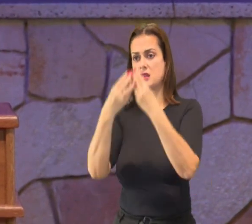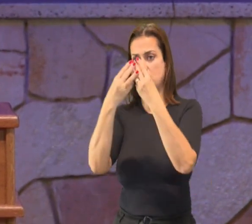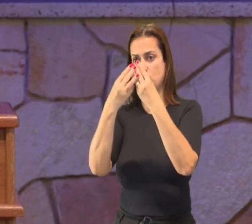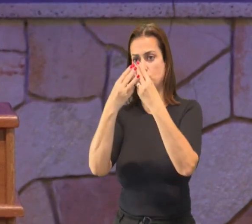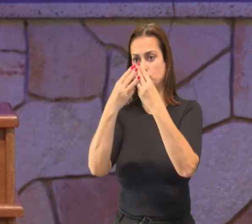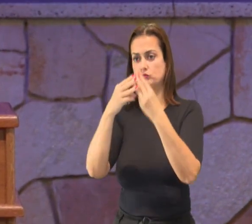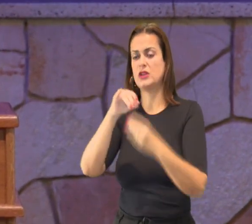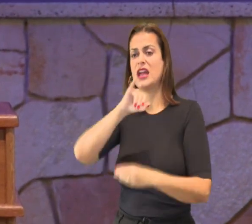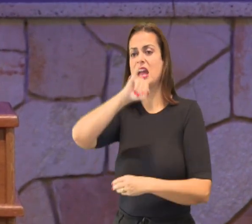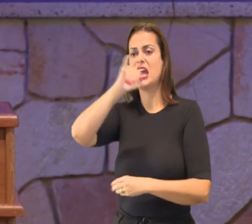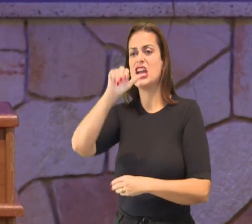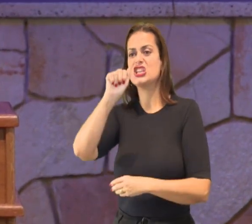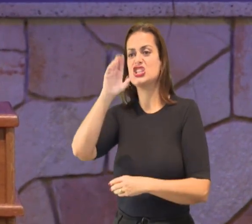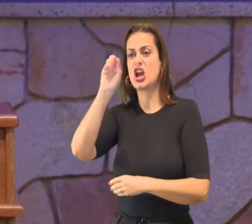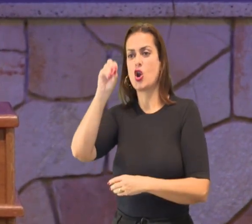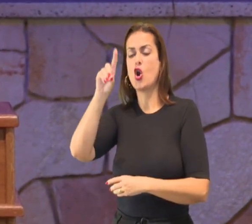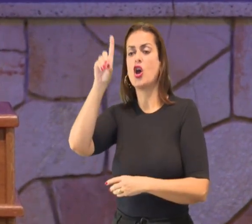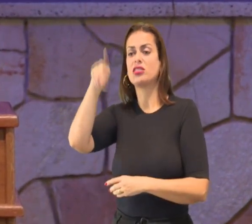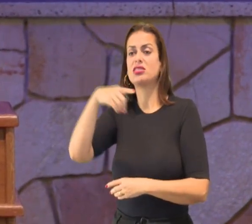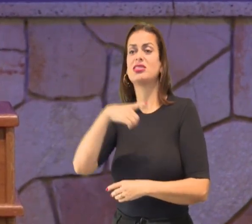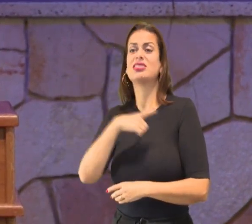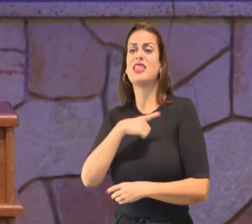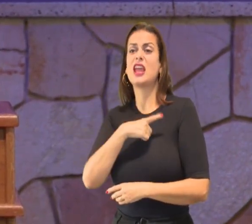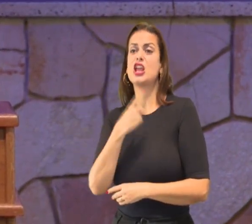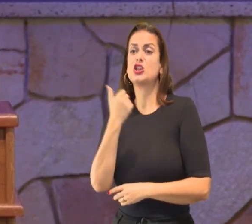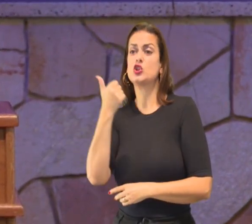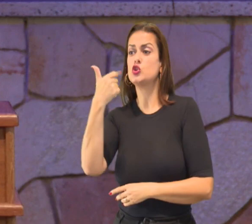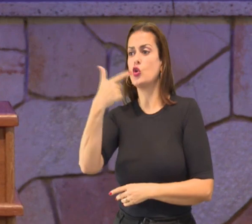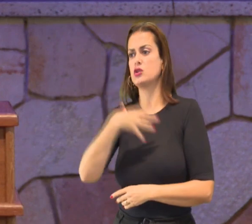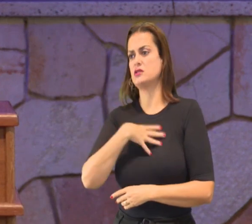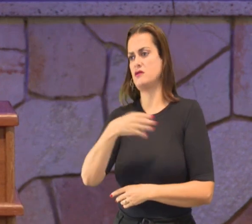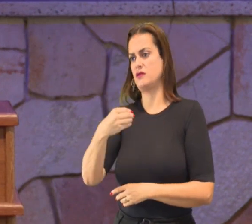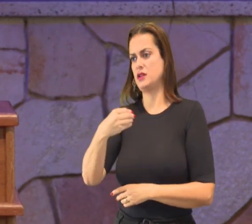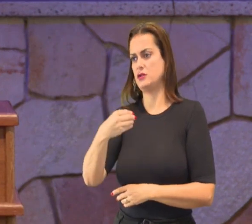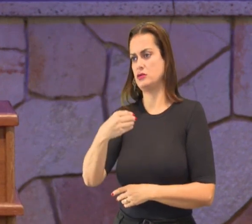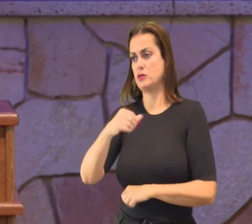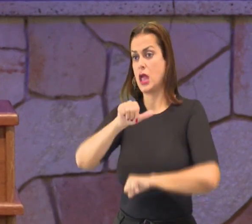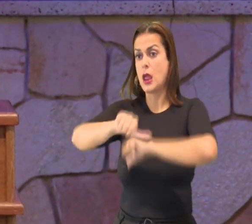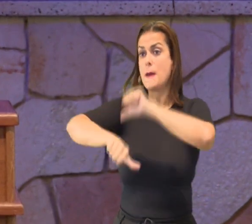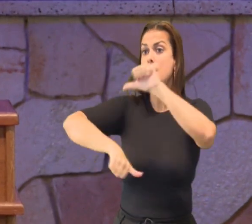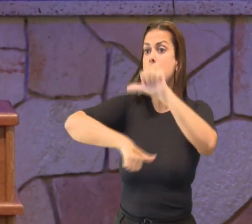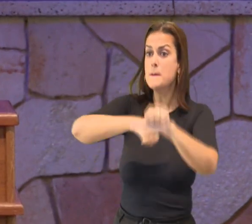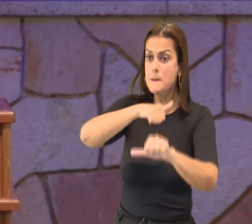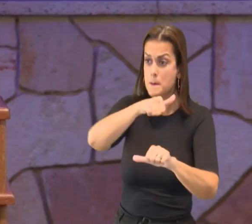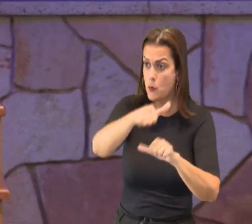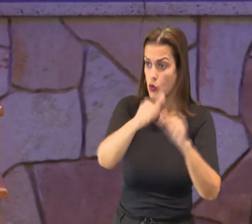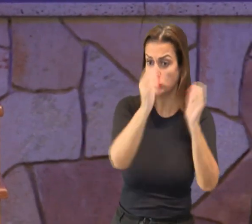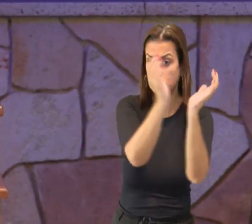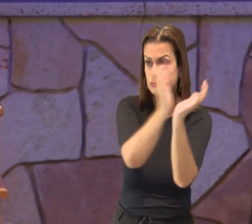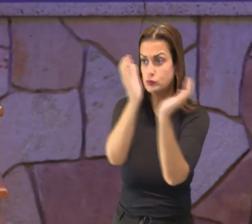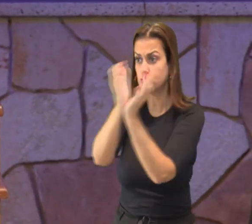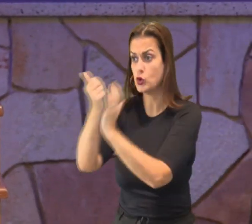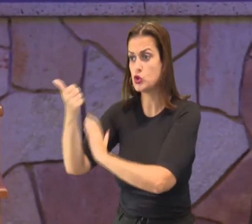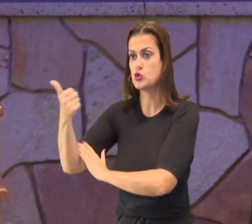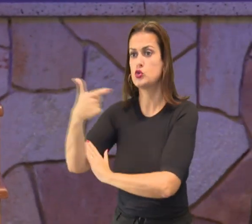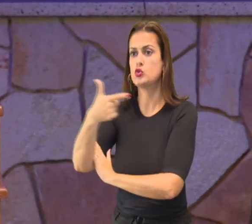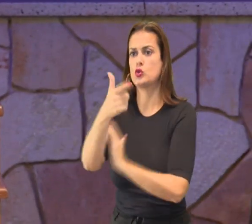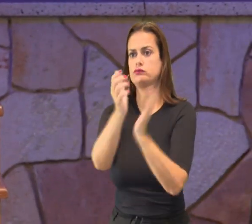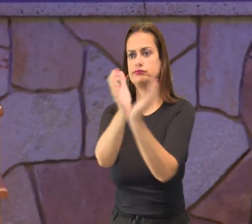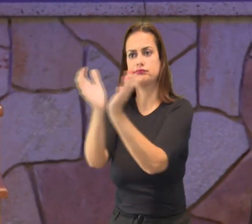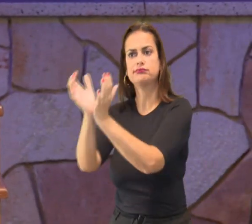Jacó tem 12 filhos, Deus muda o seu nome para Israel. Esses 12 filhos